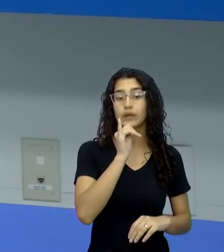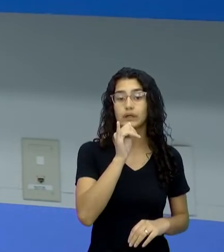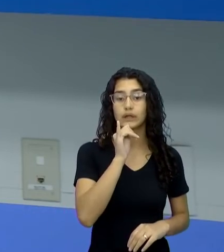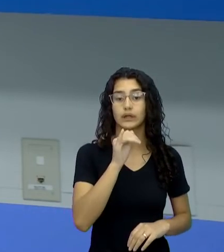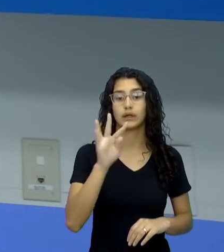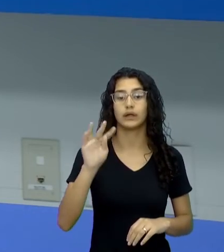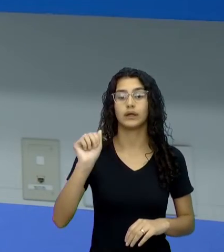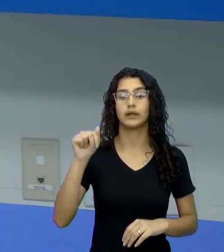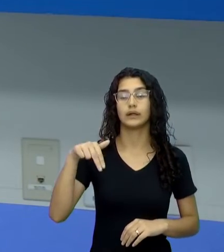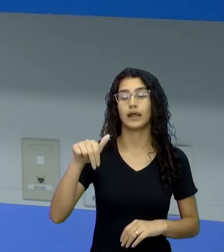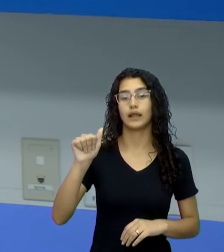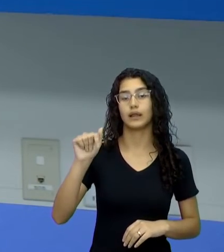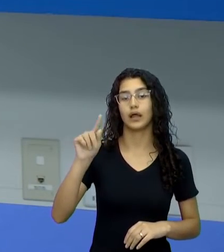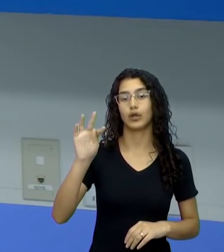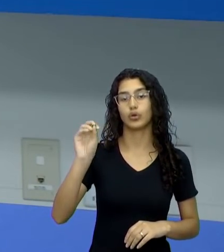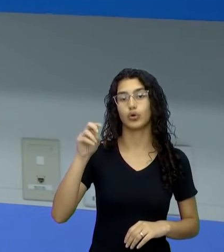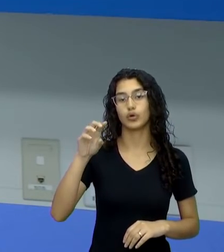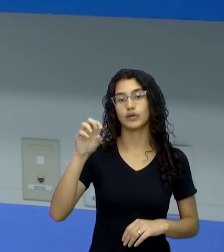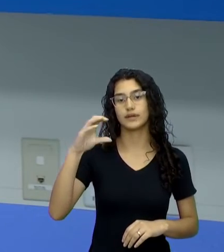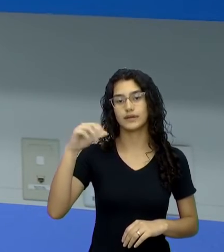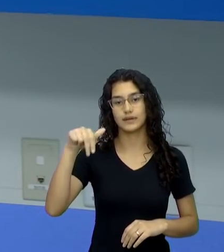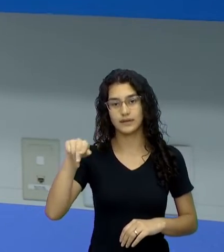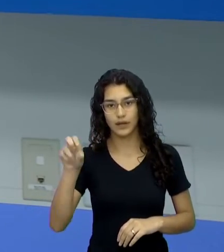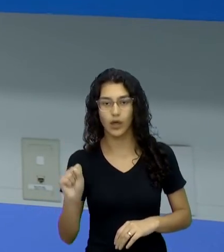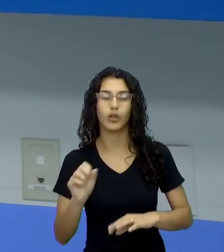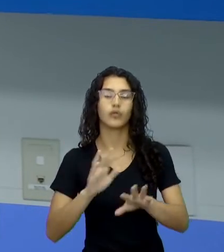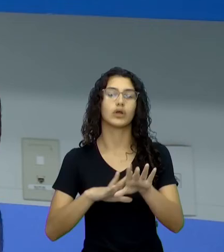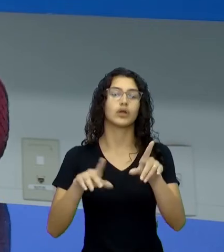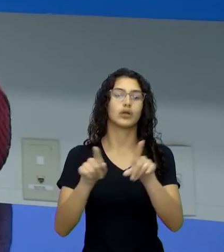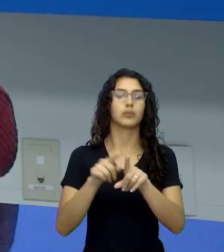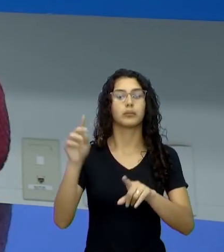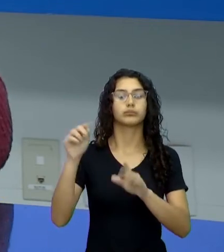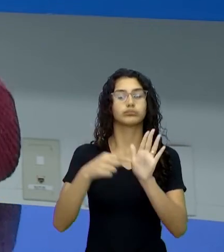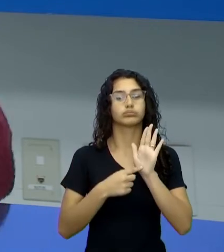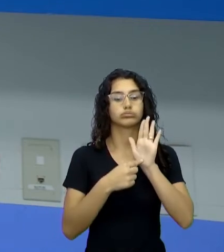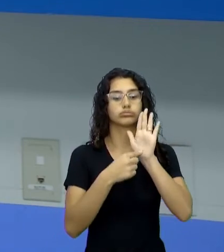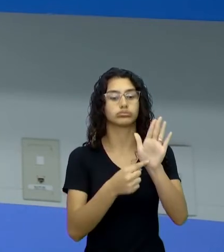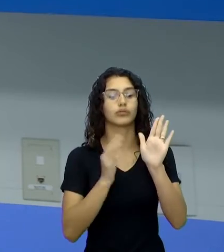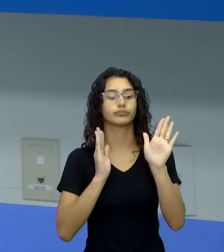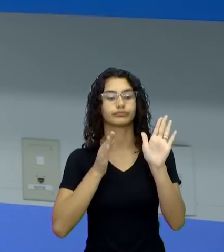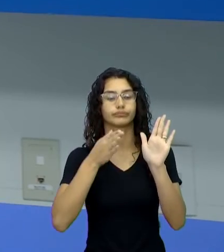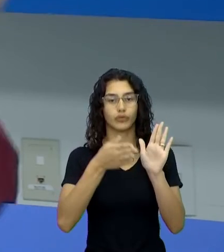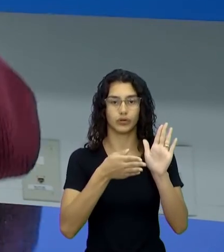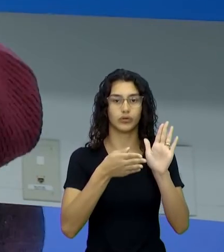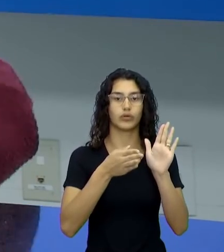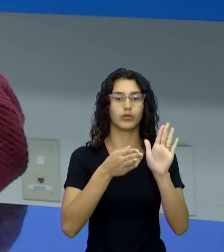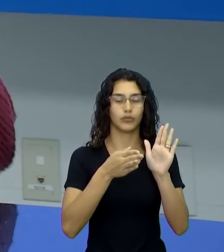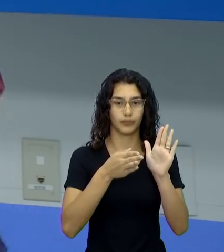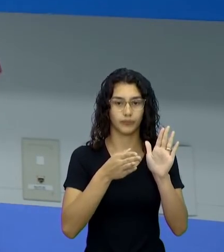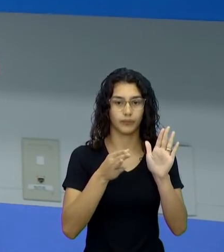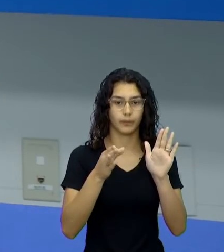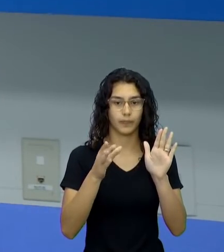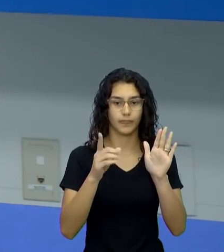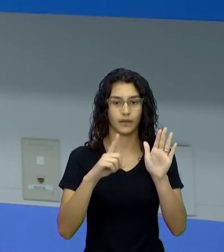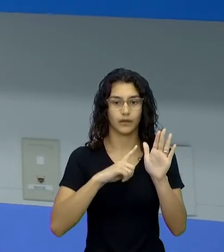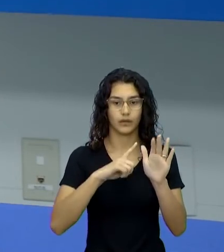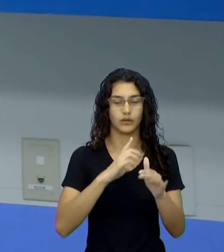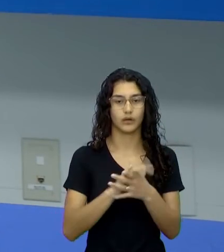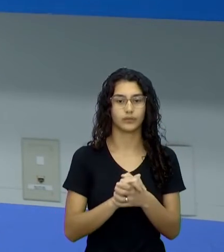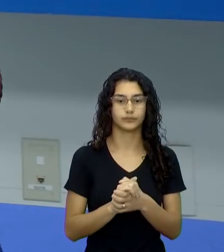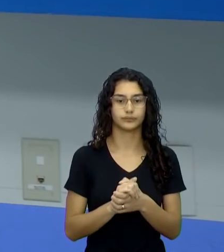tan toceno né E aí fazendo fazendo referência direta né a esse Deus